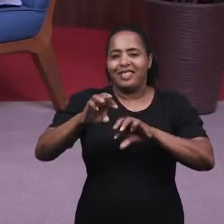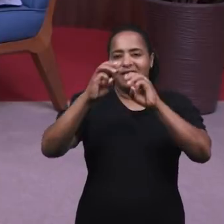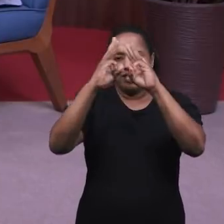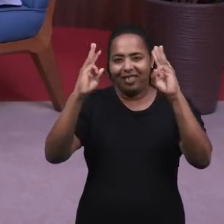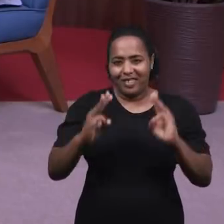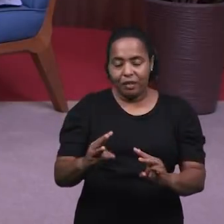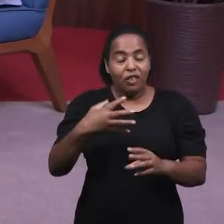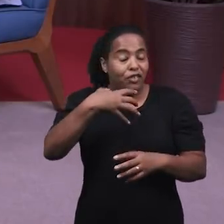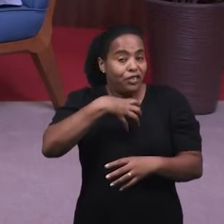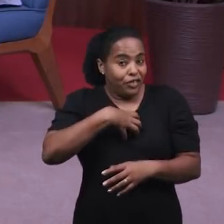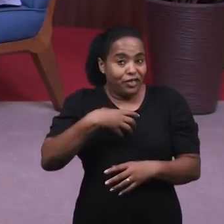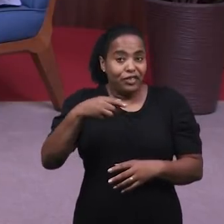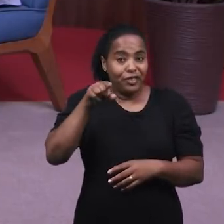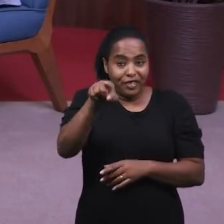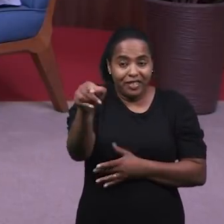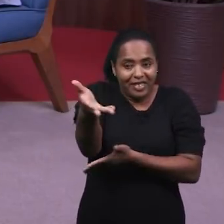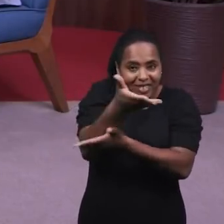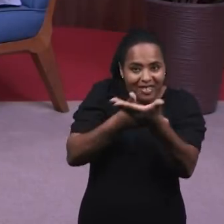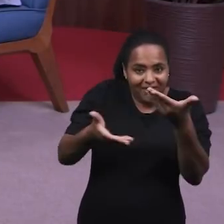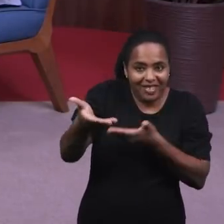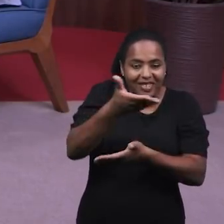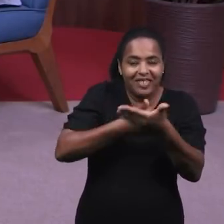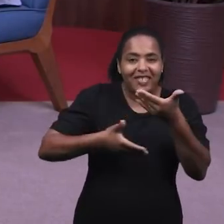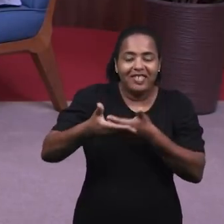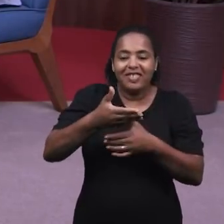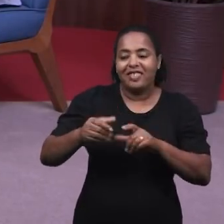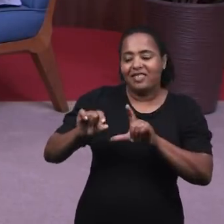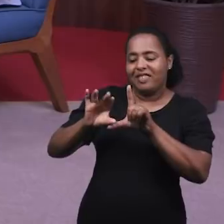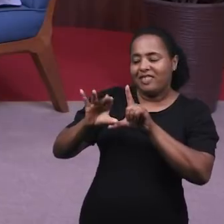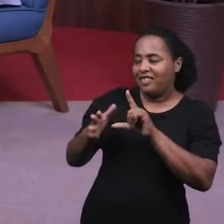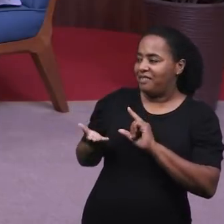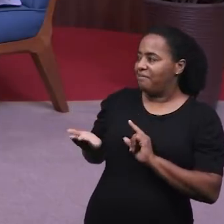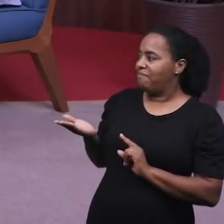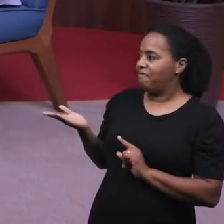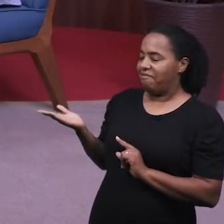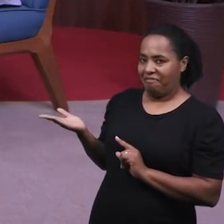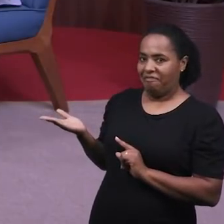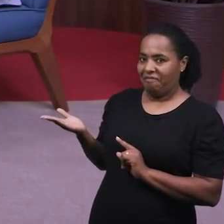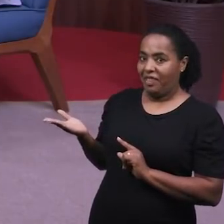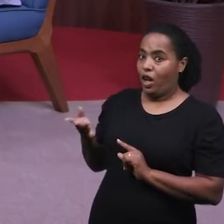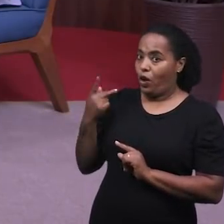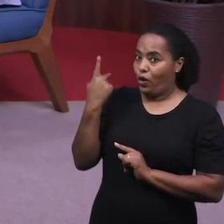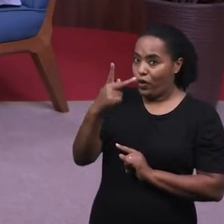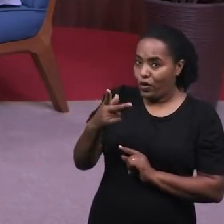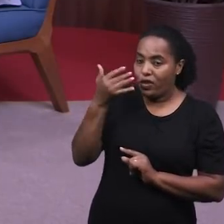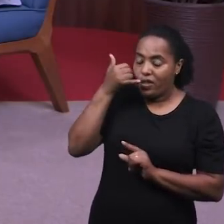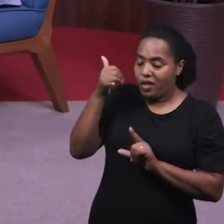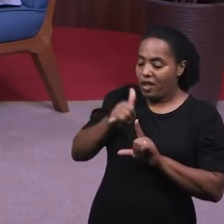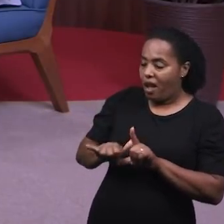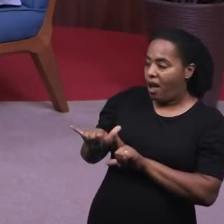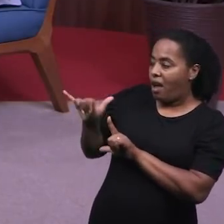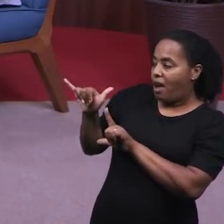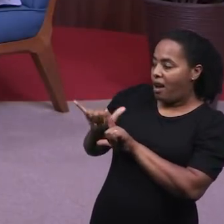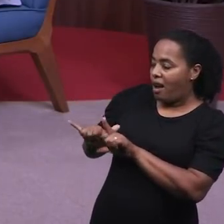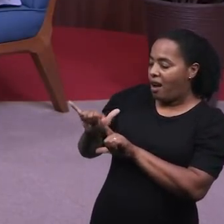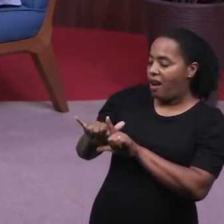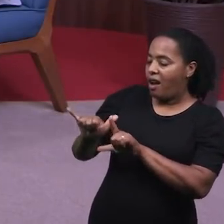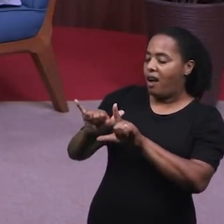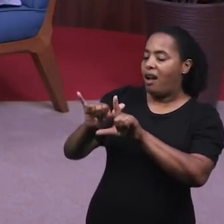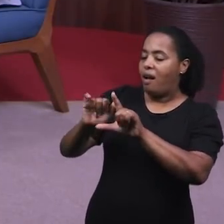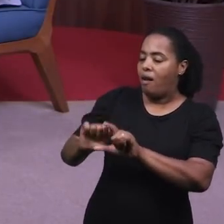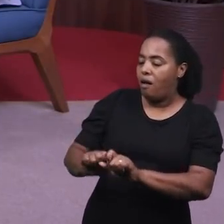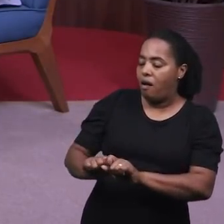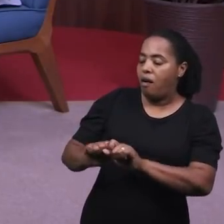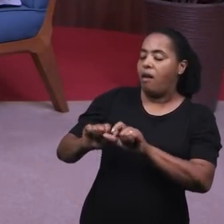enfim. É uma maneira de você interagir com a gente. É esse QR Code que está aparecendo aí na tela. Você aponta a câmera do seu celular para ele, o seu aparelho vai